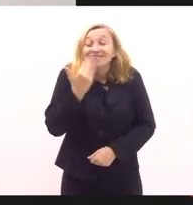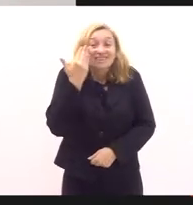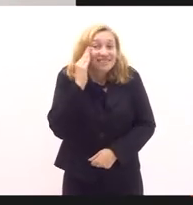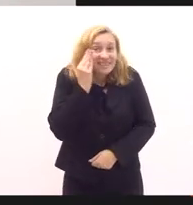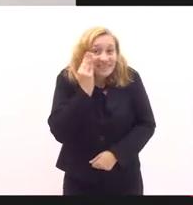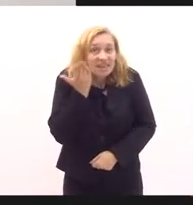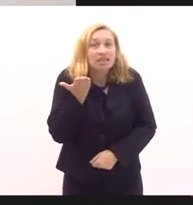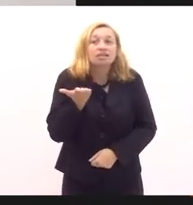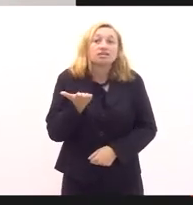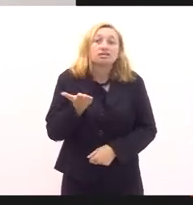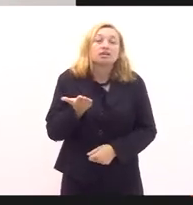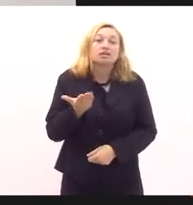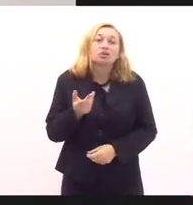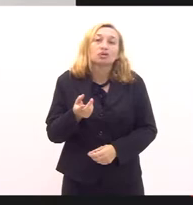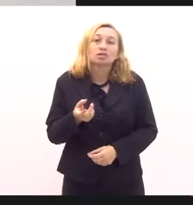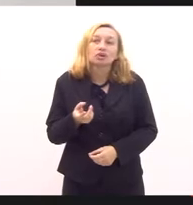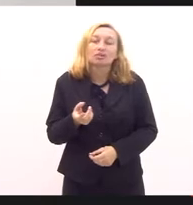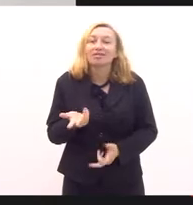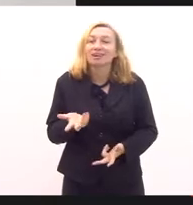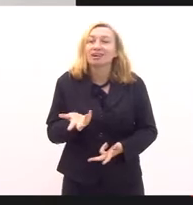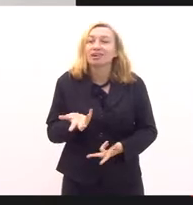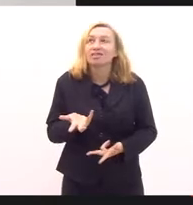entenda, né, a situação